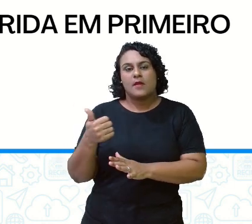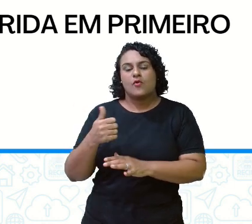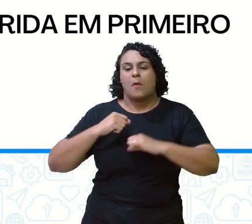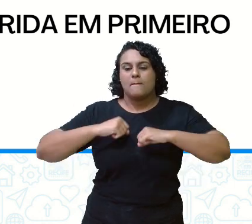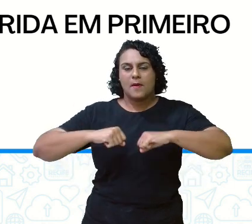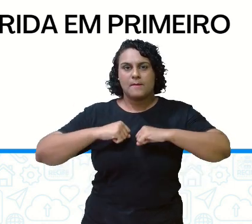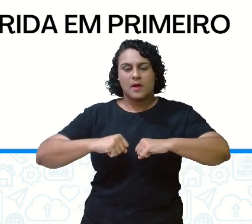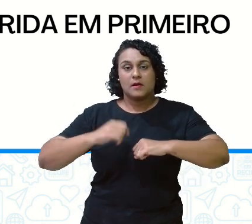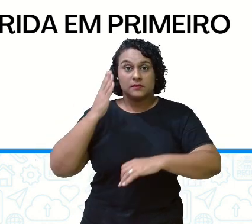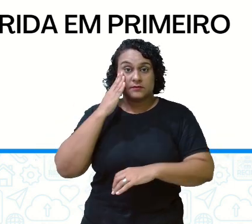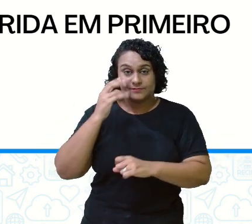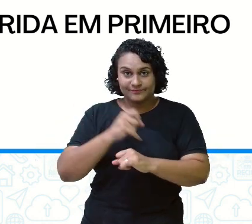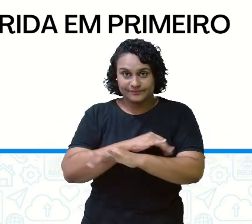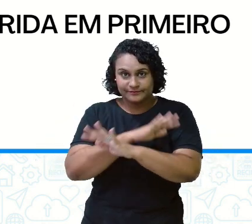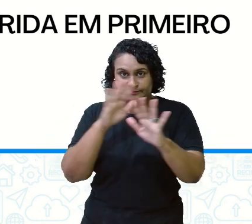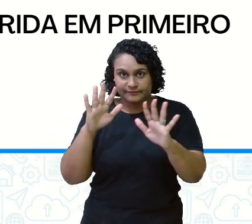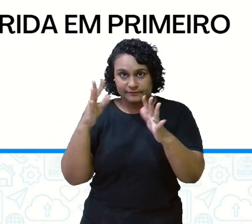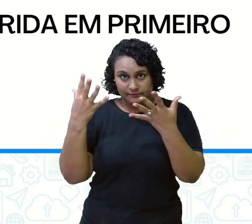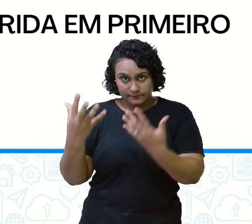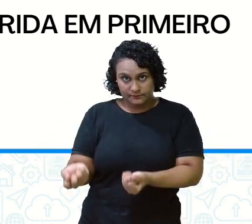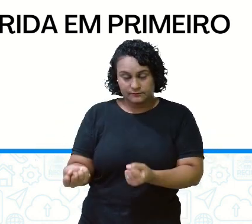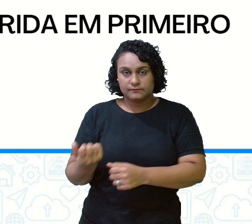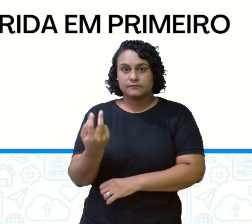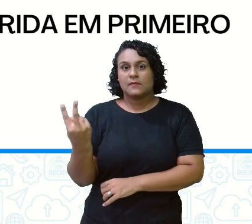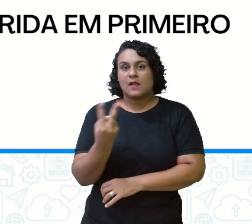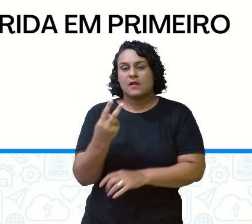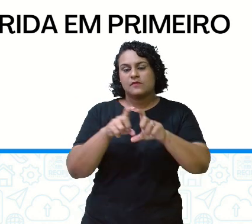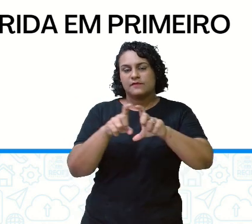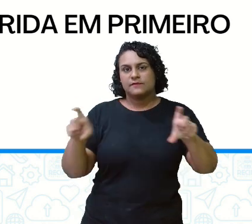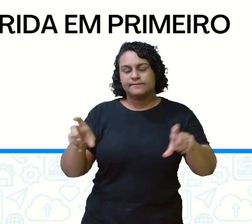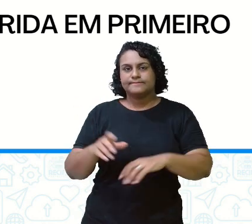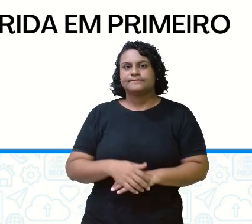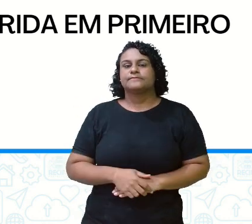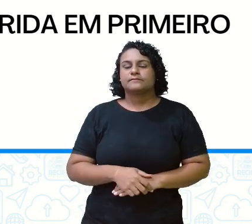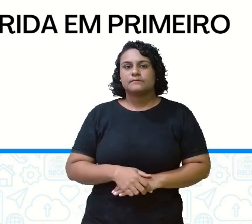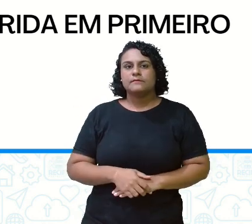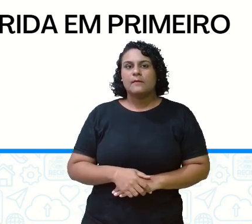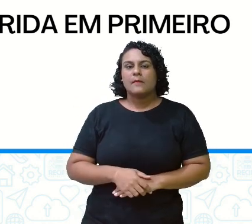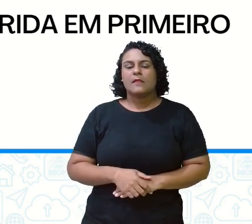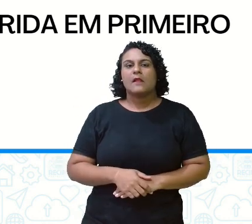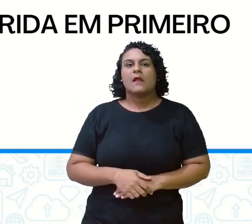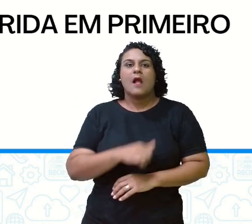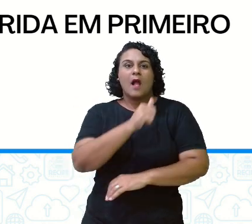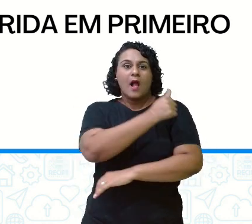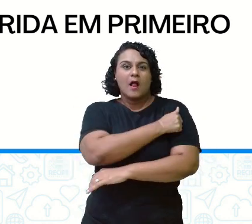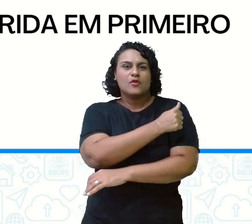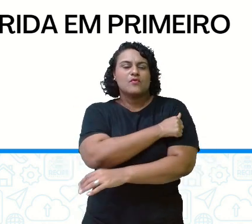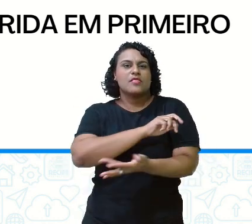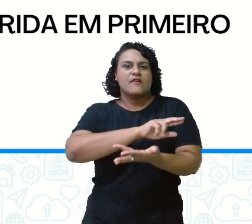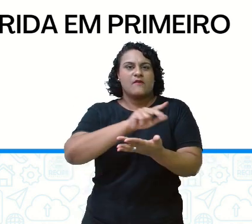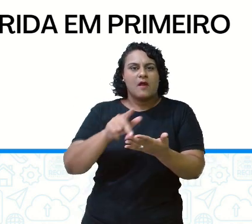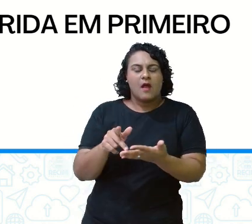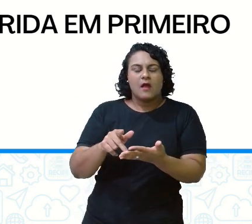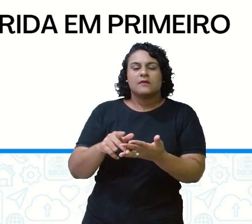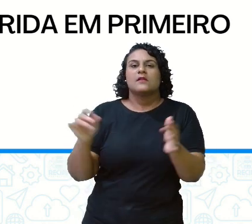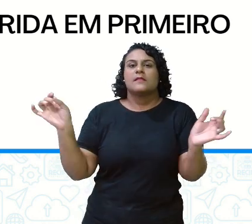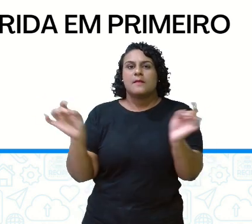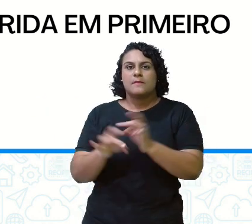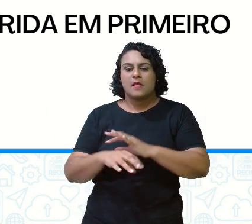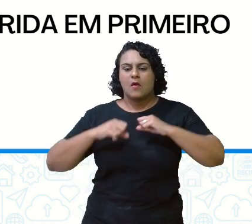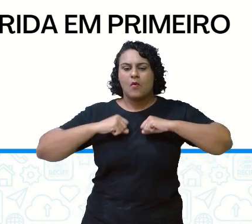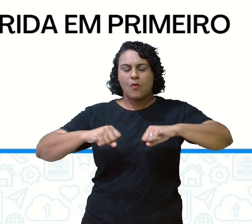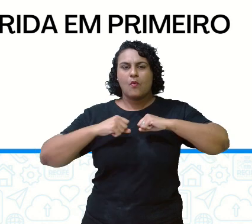Entenderam? Vamos lá. A segunda frase. As alunas terminaram a corrida